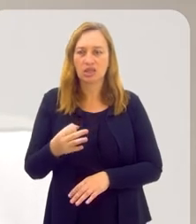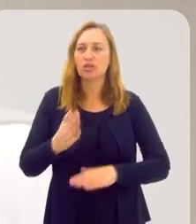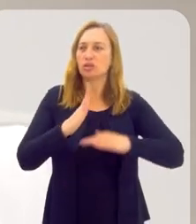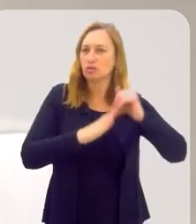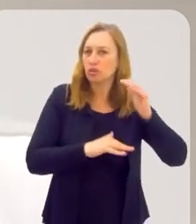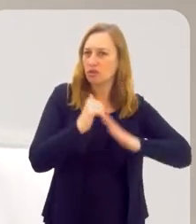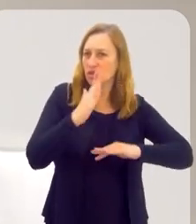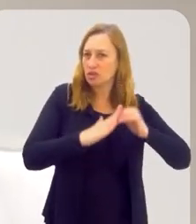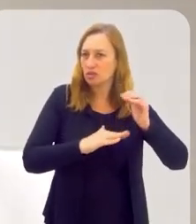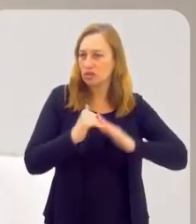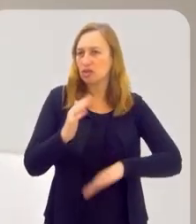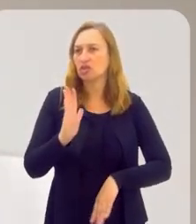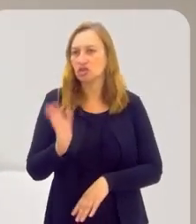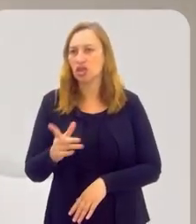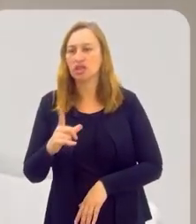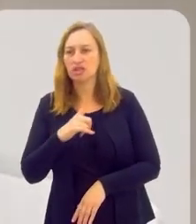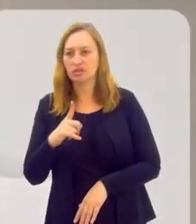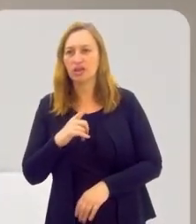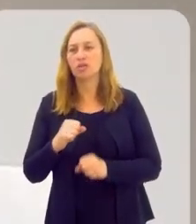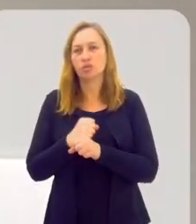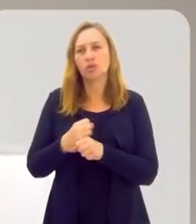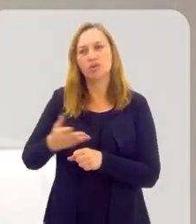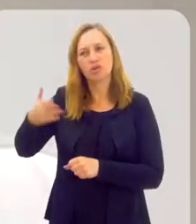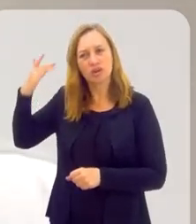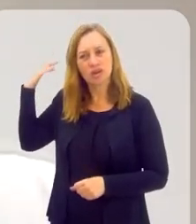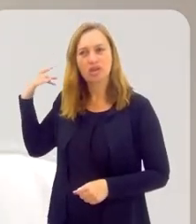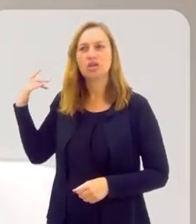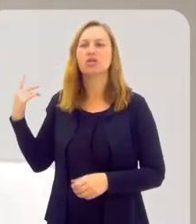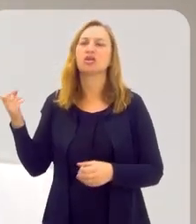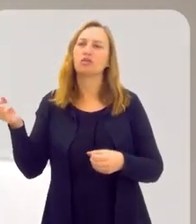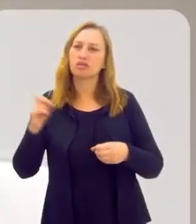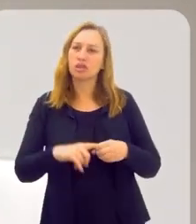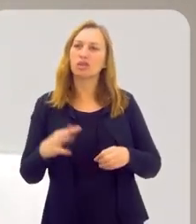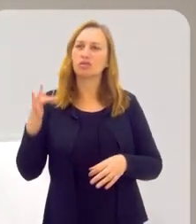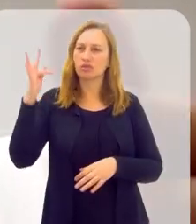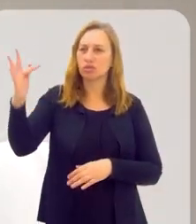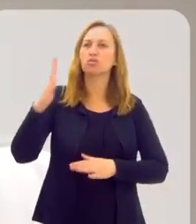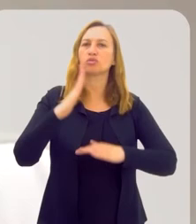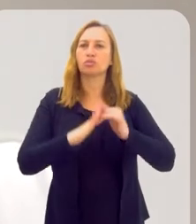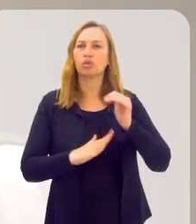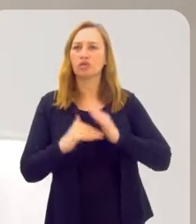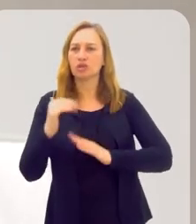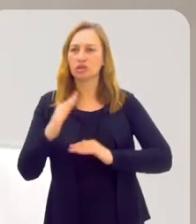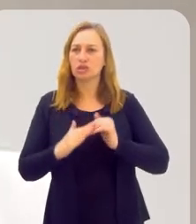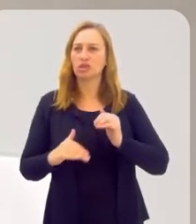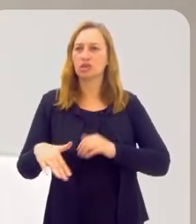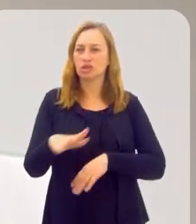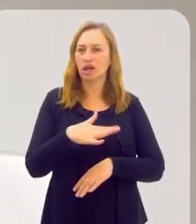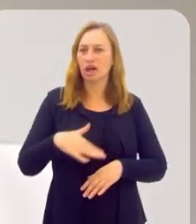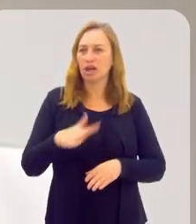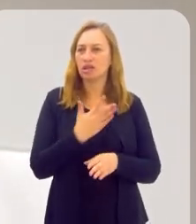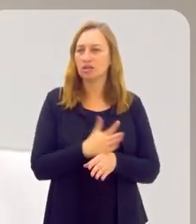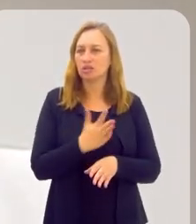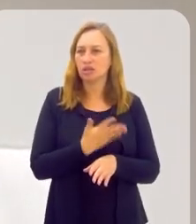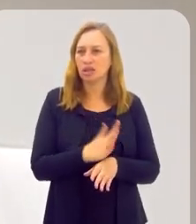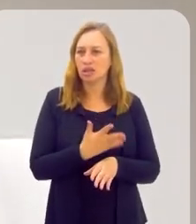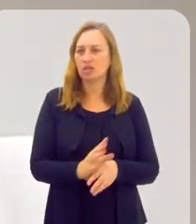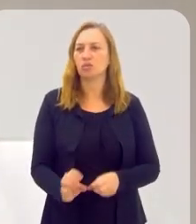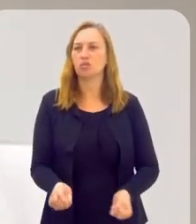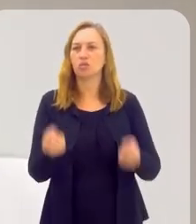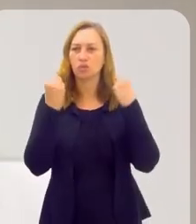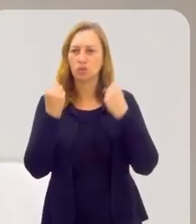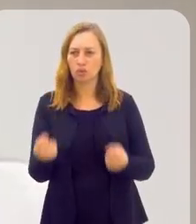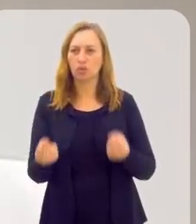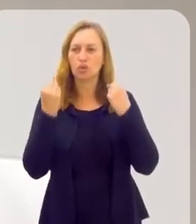o profissional, e nós temos, já tivemos no passado e voltaremos a ter no futuro, profissionais na área do treino e exercício